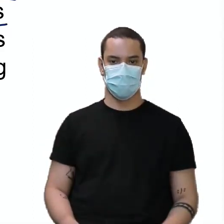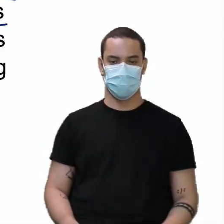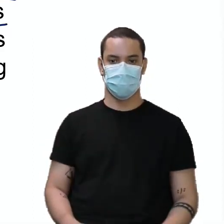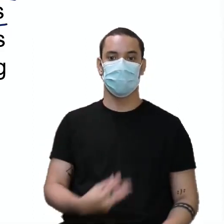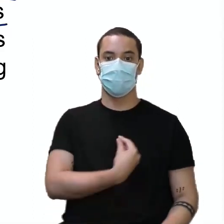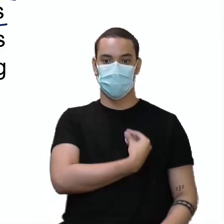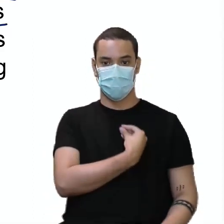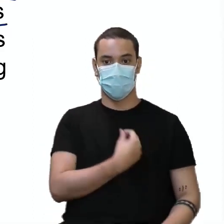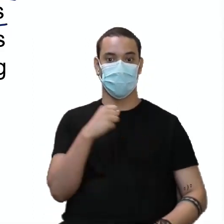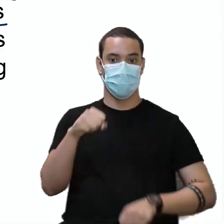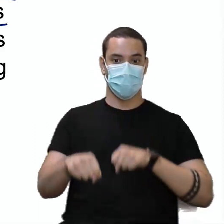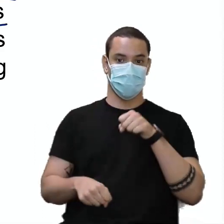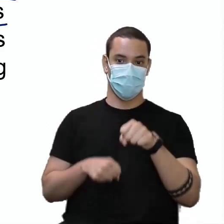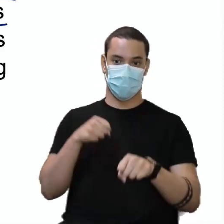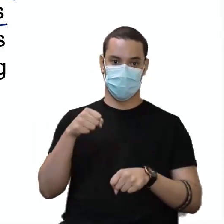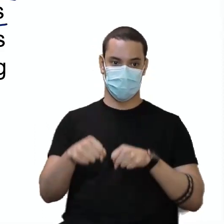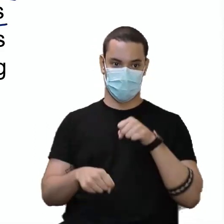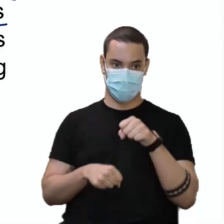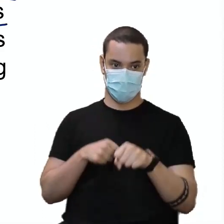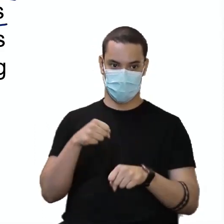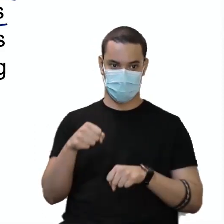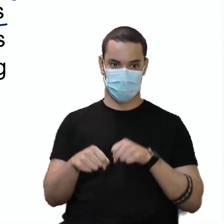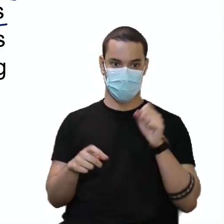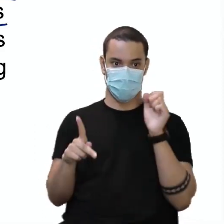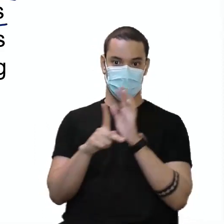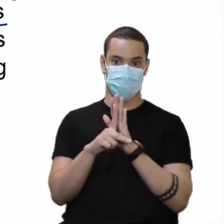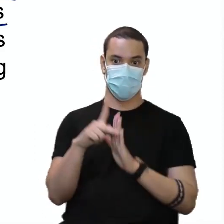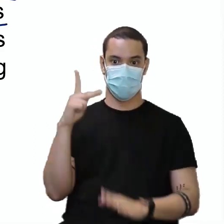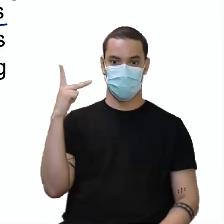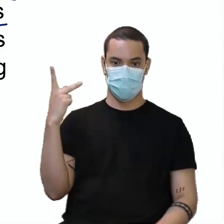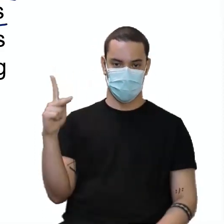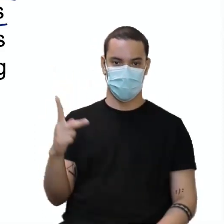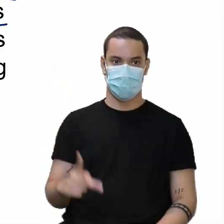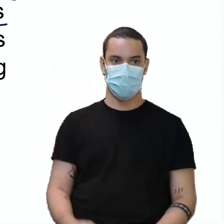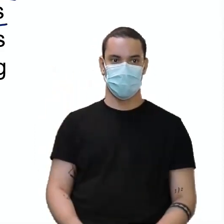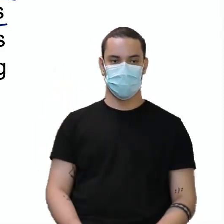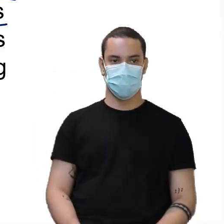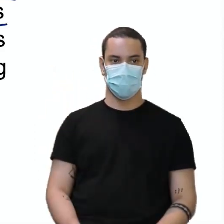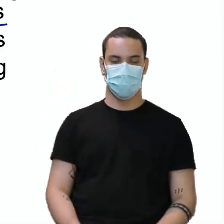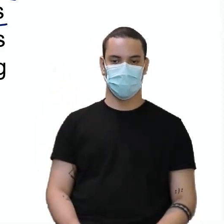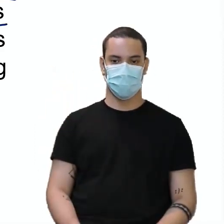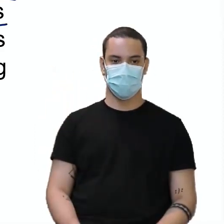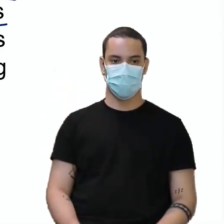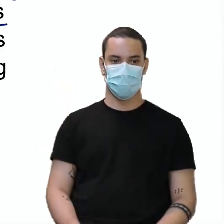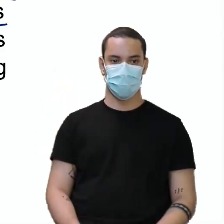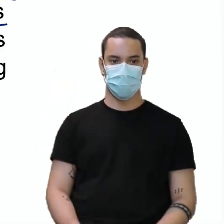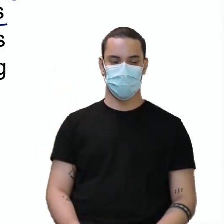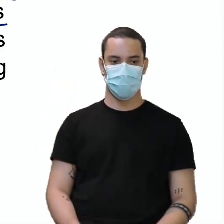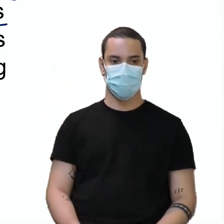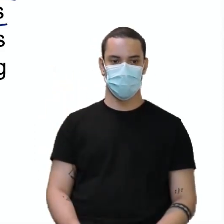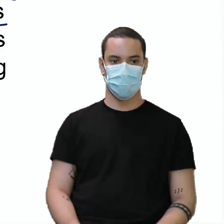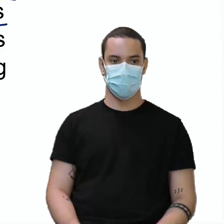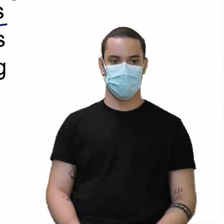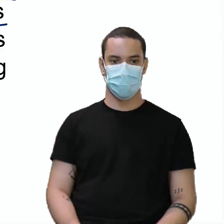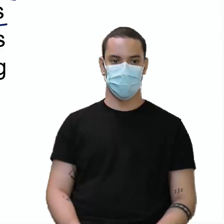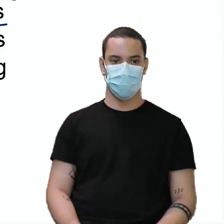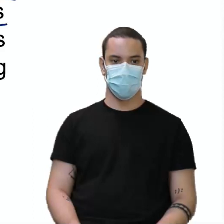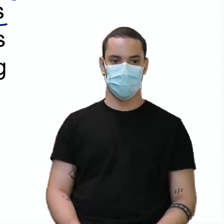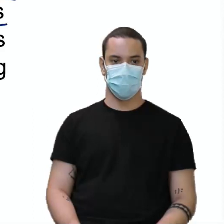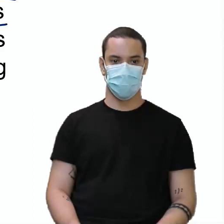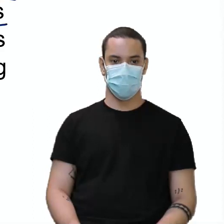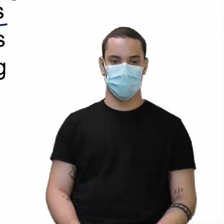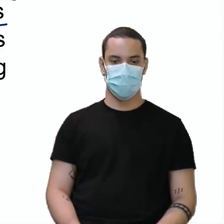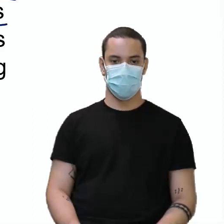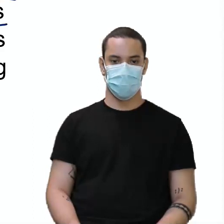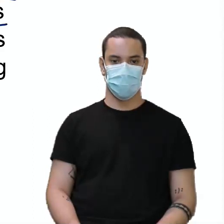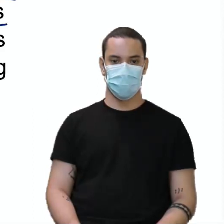Ele estava andando na bicicleta dele. Então, andando na bicicleta dele, riding his bike.